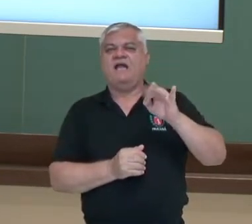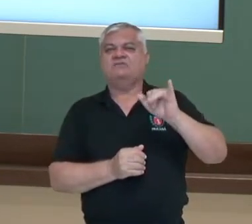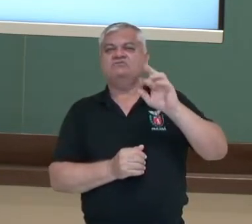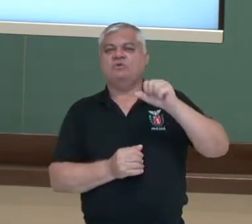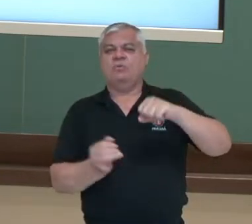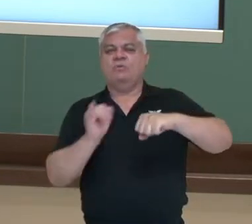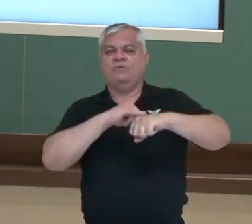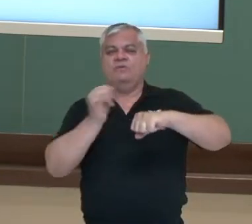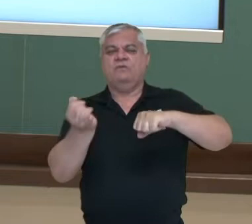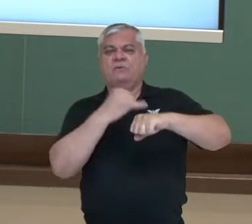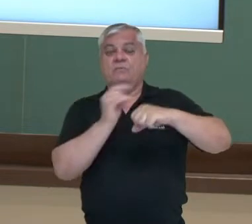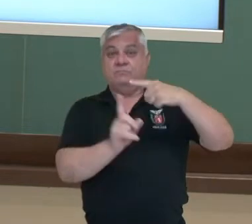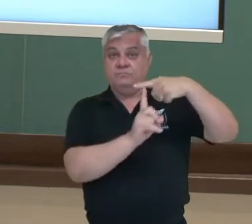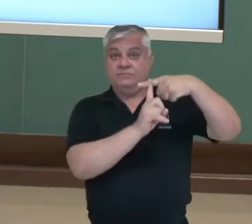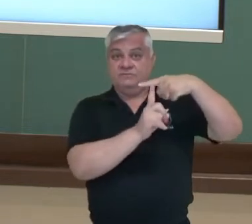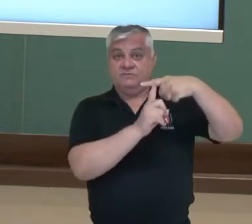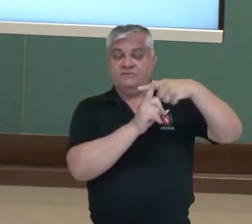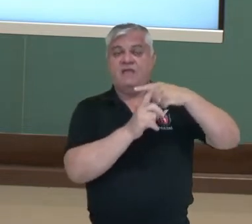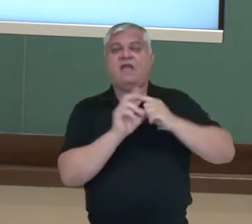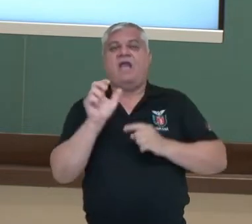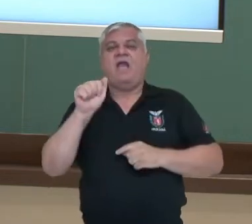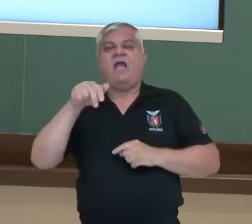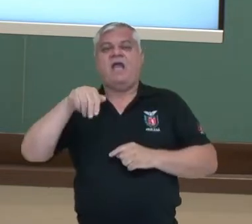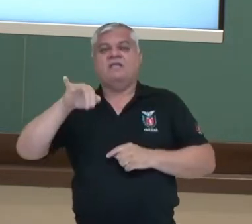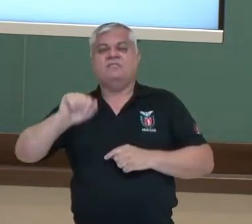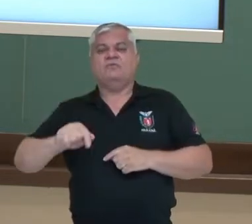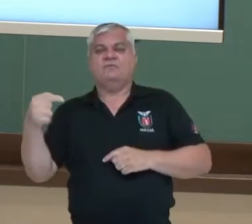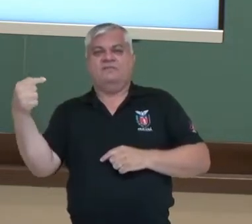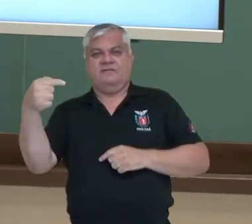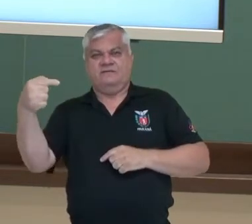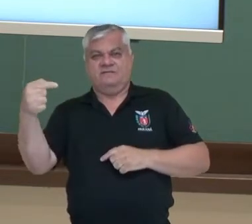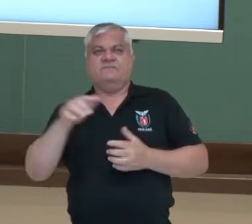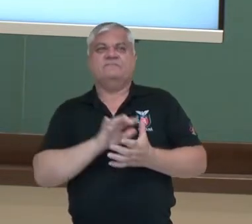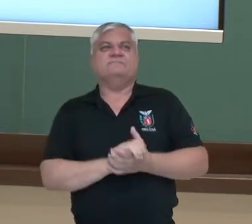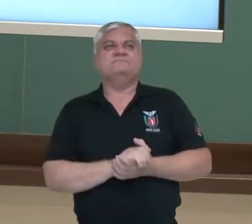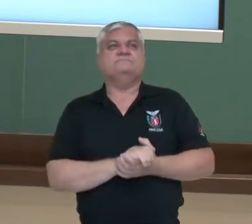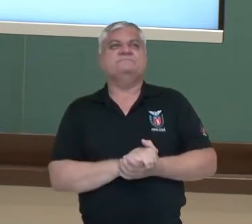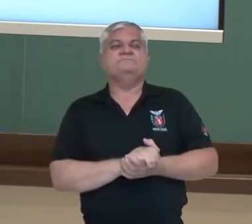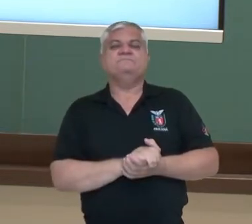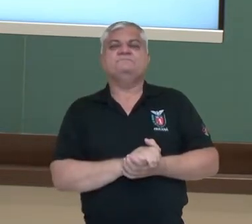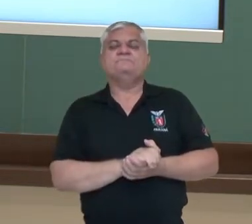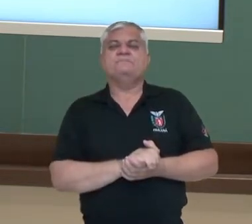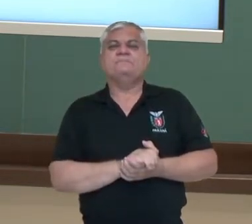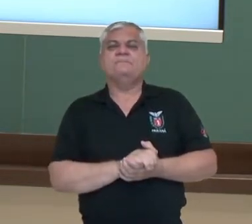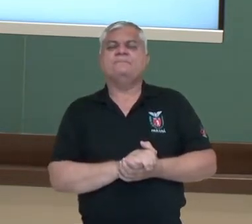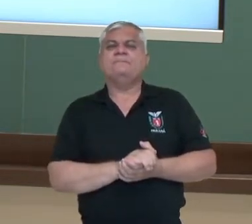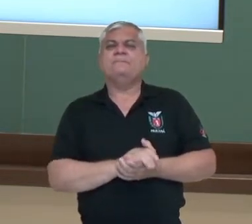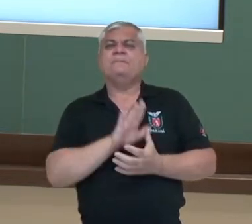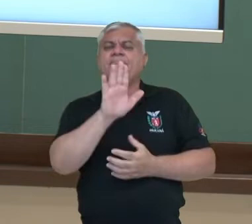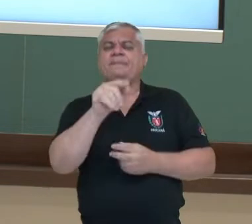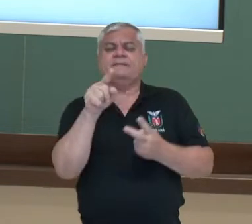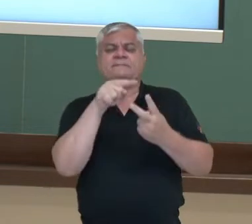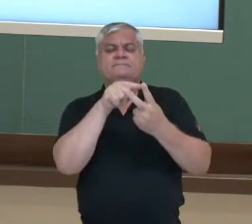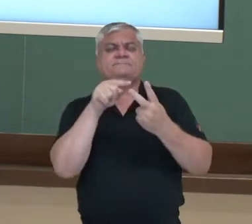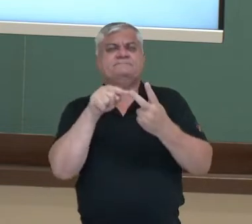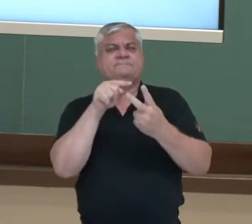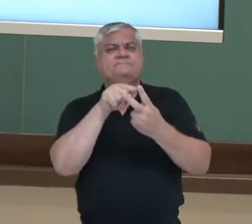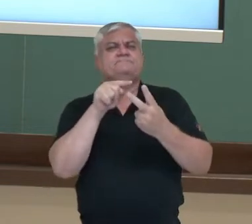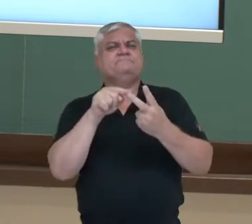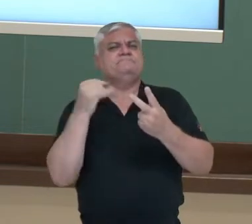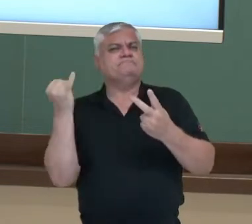de íon positivo, ânion de íon negativo. E nós temos dois